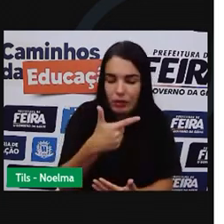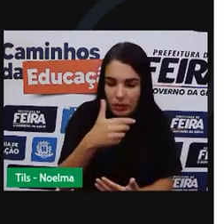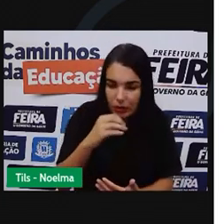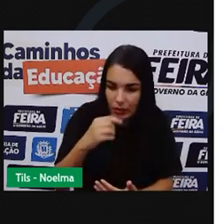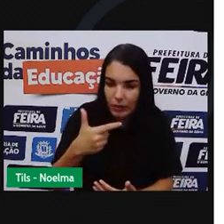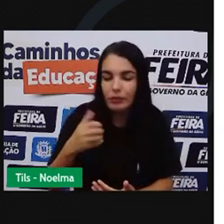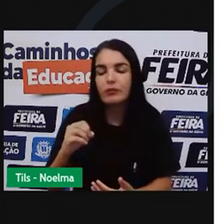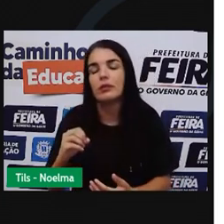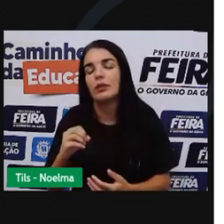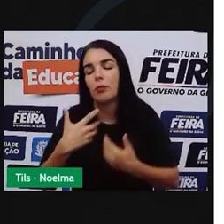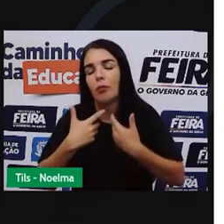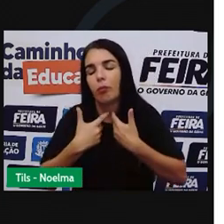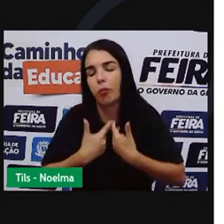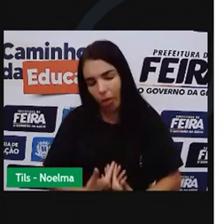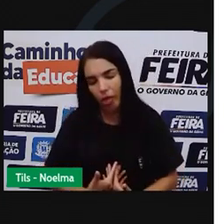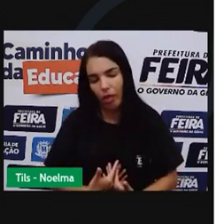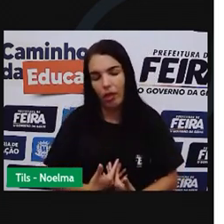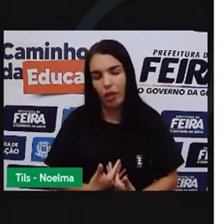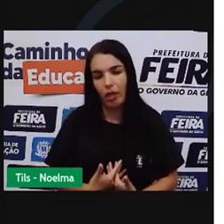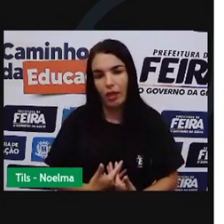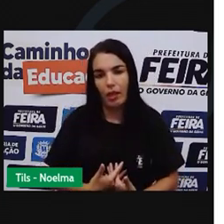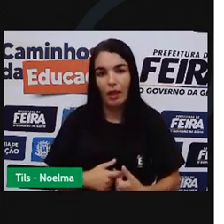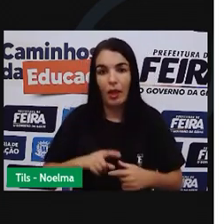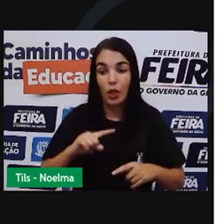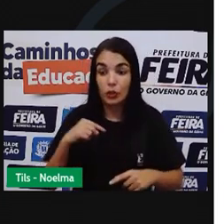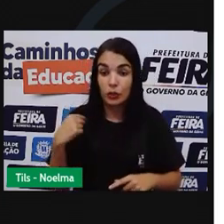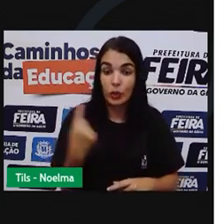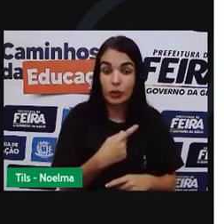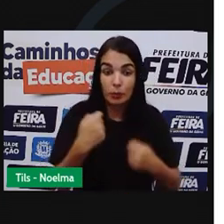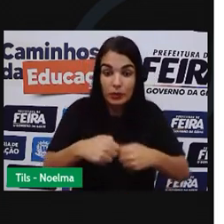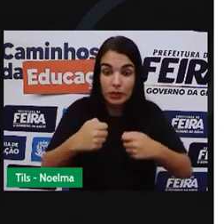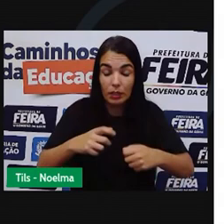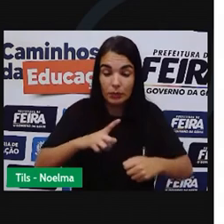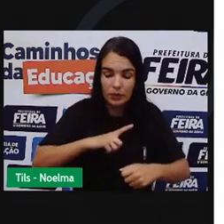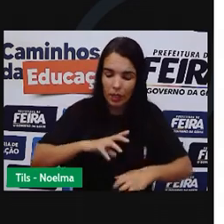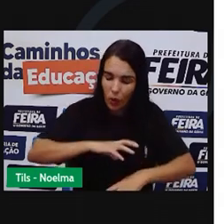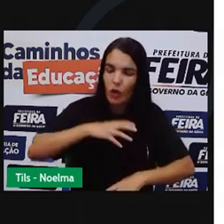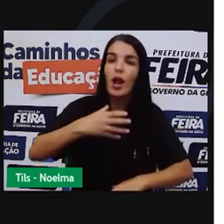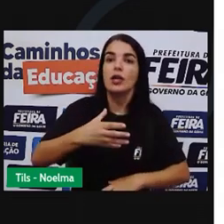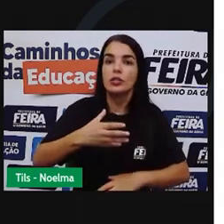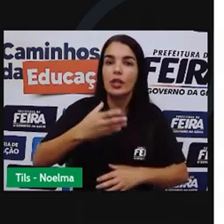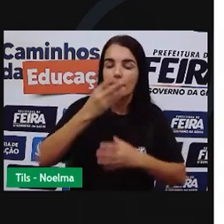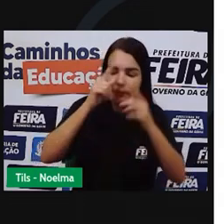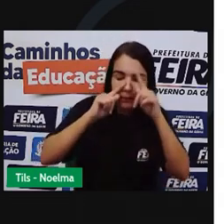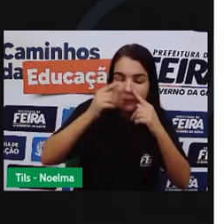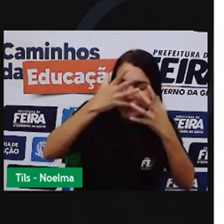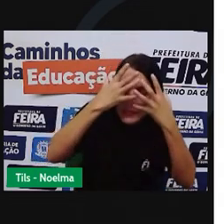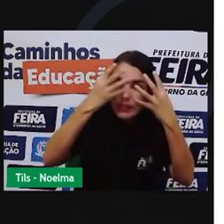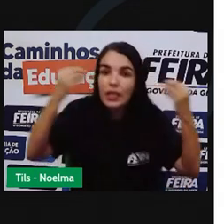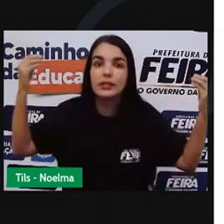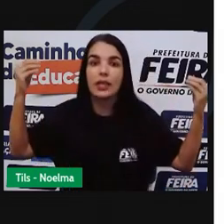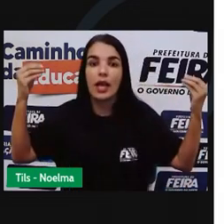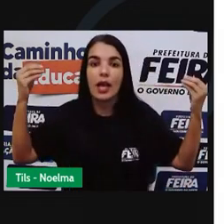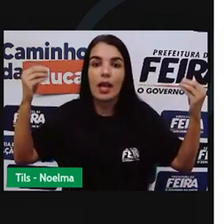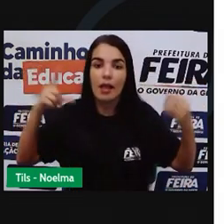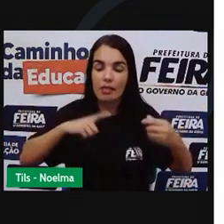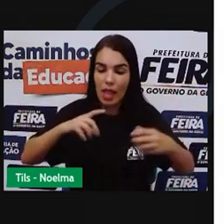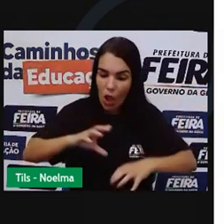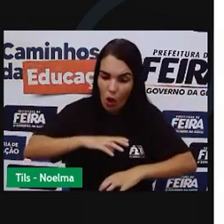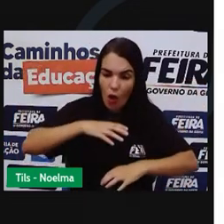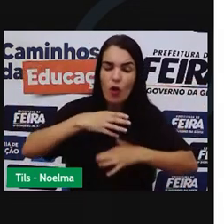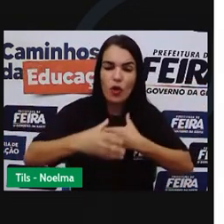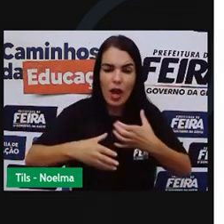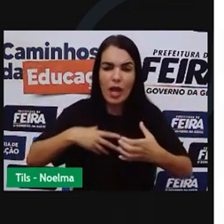2020 nos levou à exaustão. A gente precisou superar. Deixar as lágrimas de lado e arregaçar as mangas com coragem para